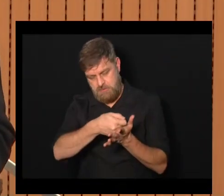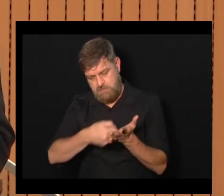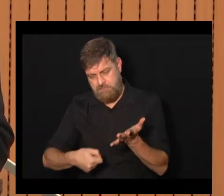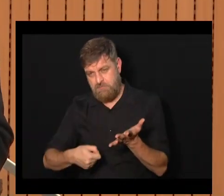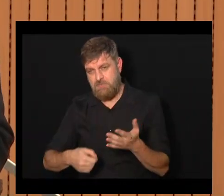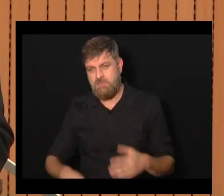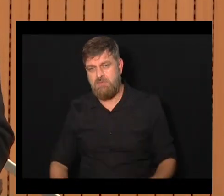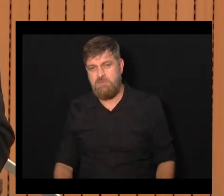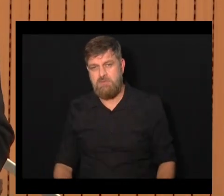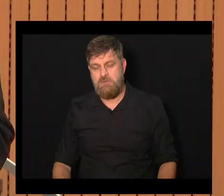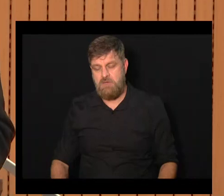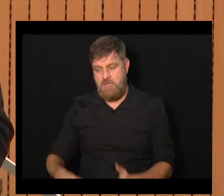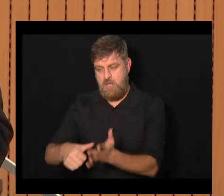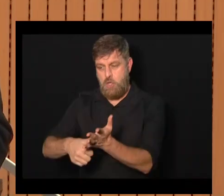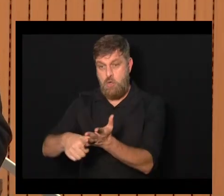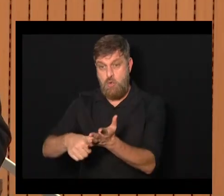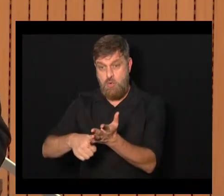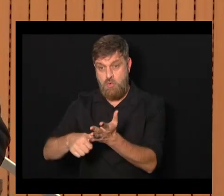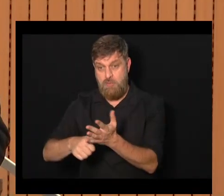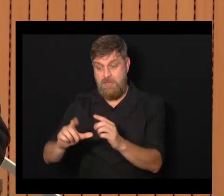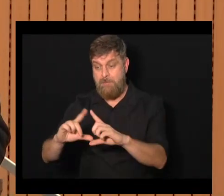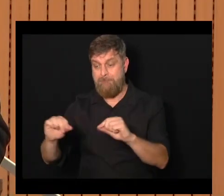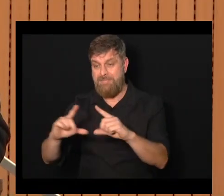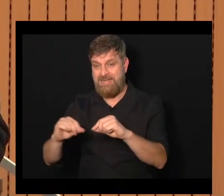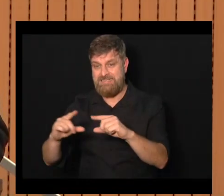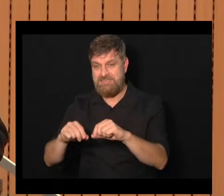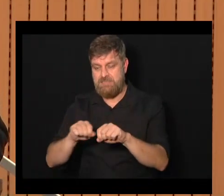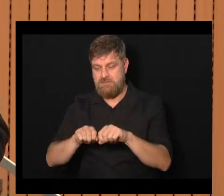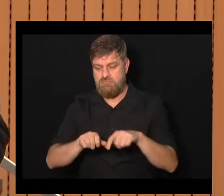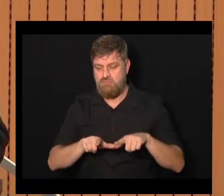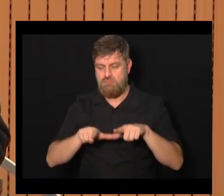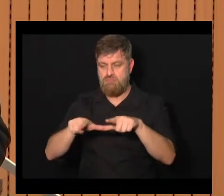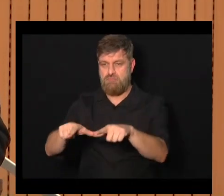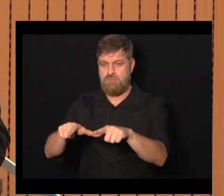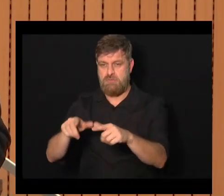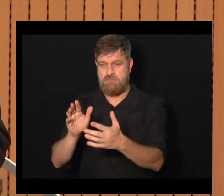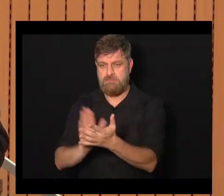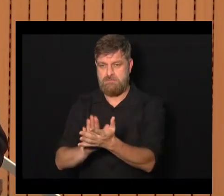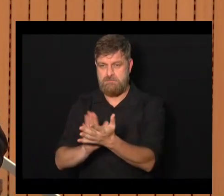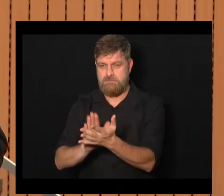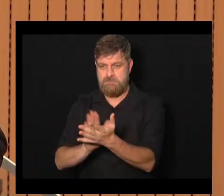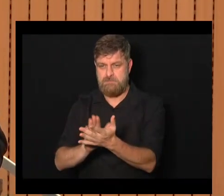e chegará até o clube Parque Brasília. Vou ler um pouco sobre